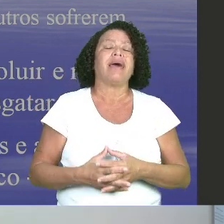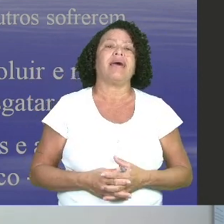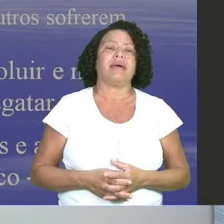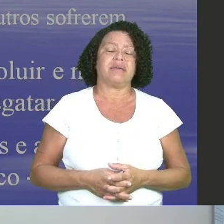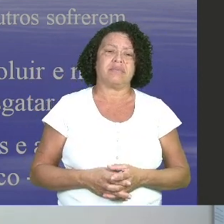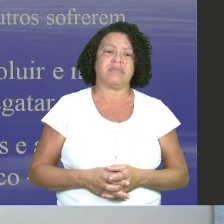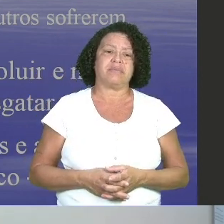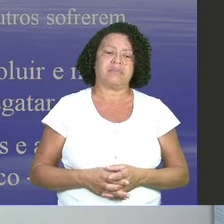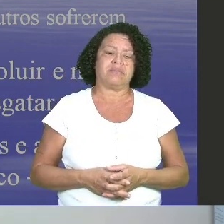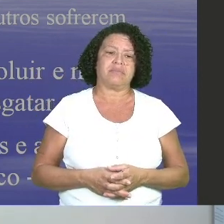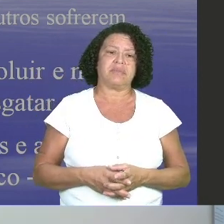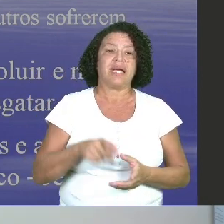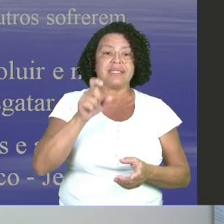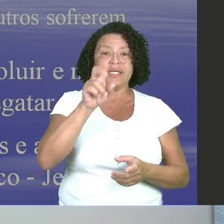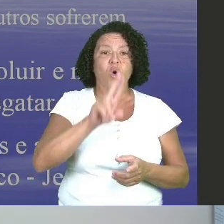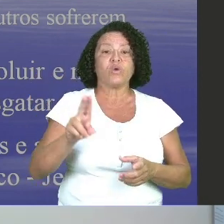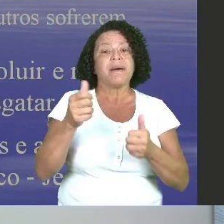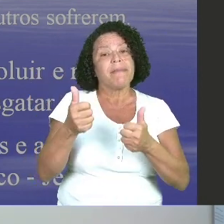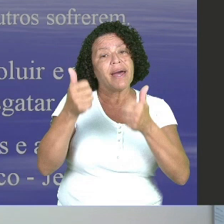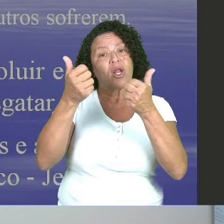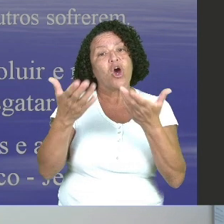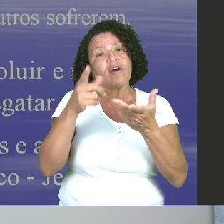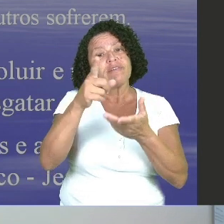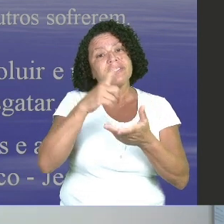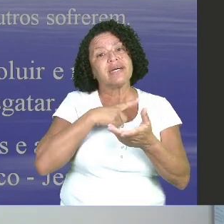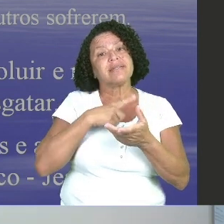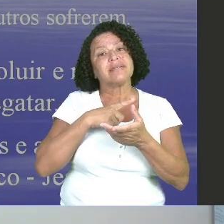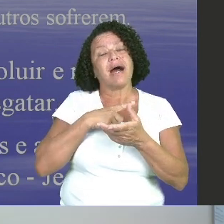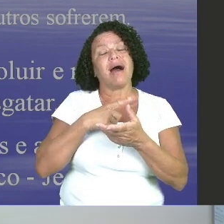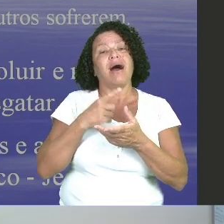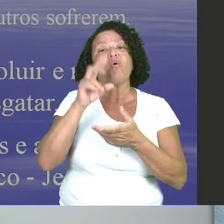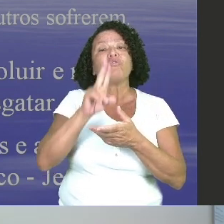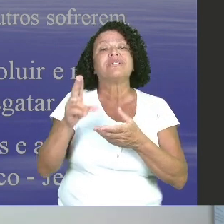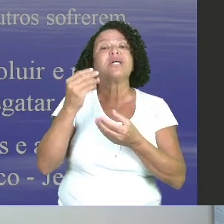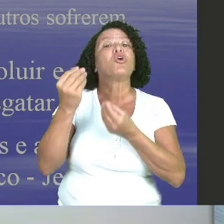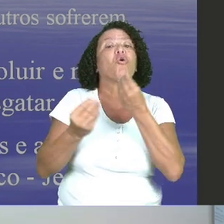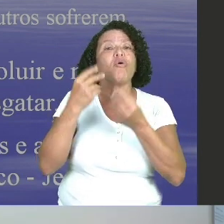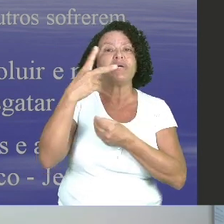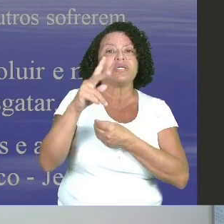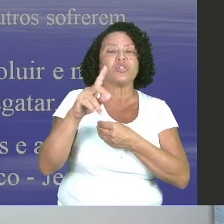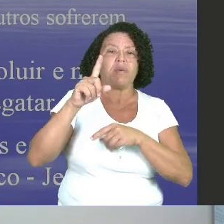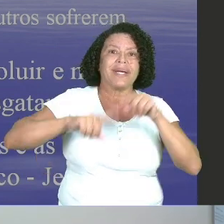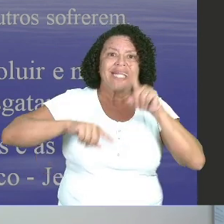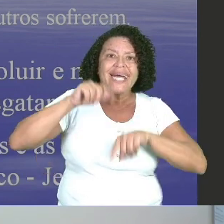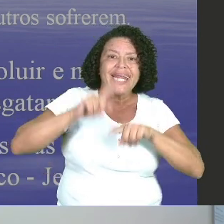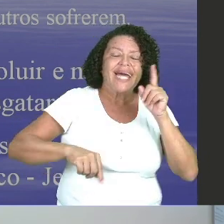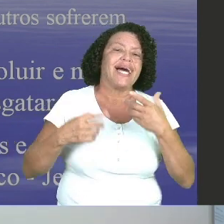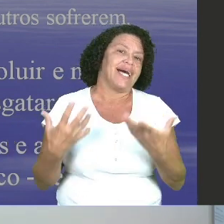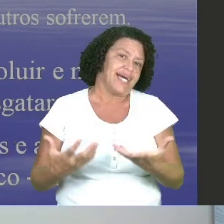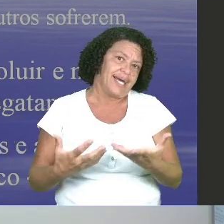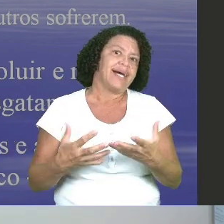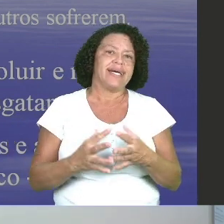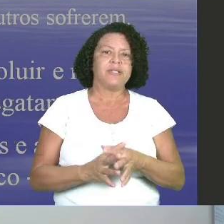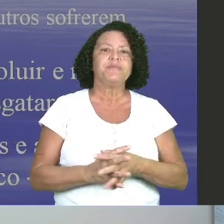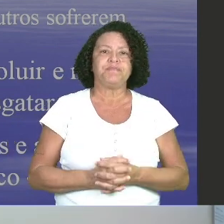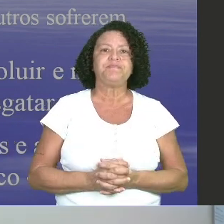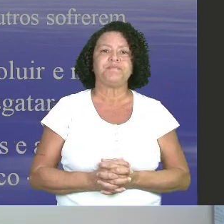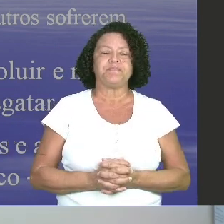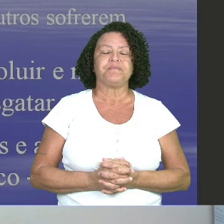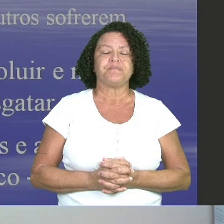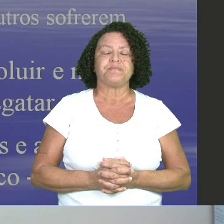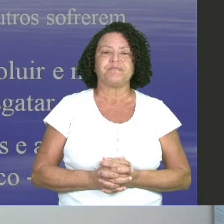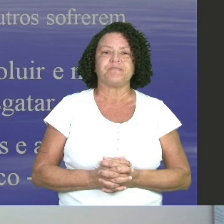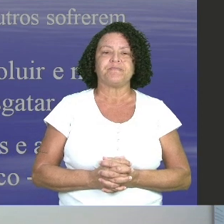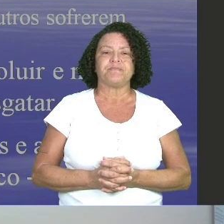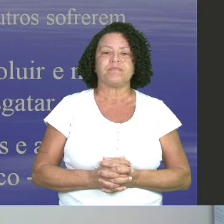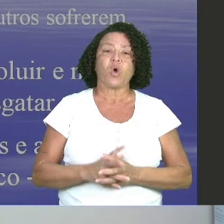forma, você usar melhor a energia, você está consumindo melhor os materiais e todos